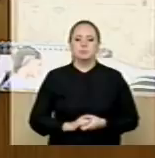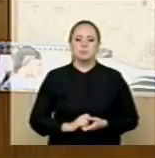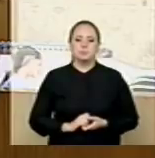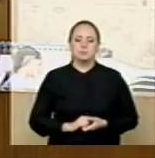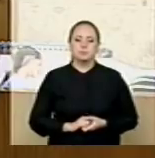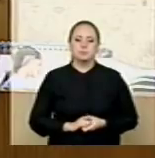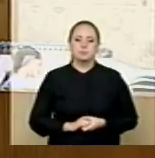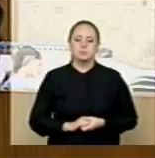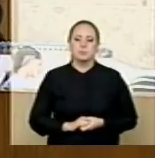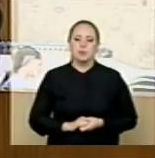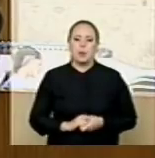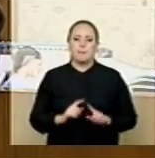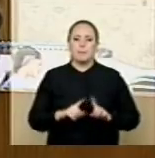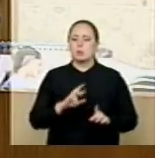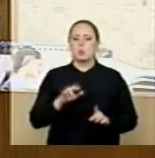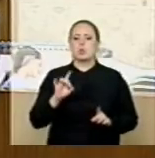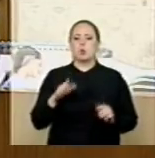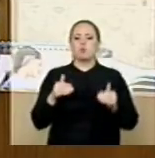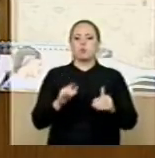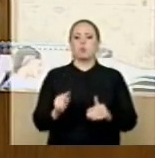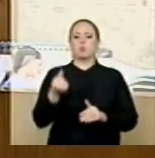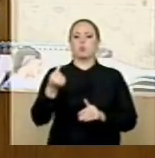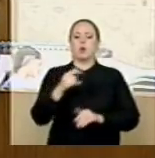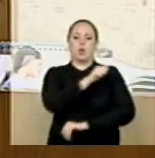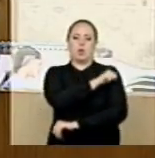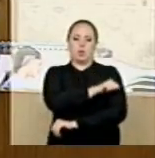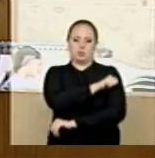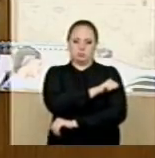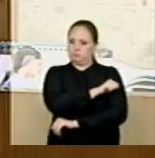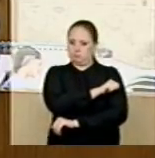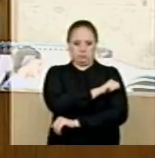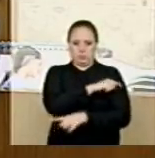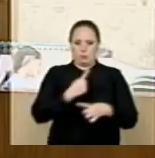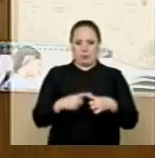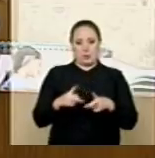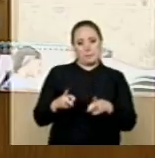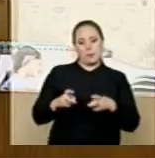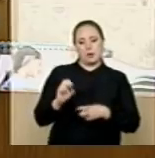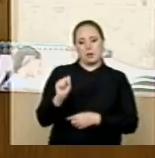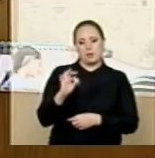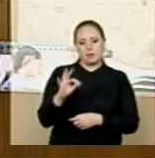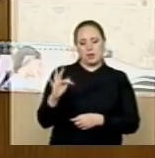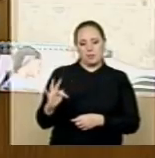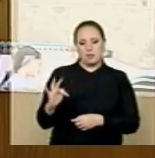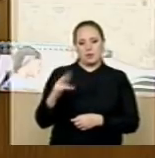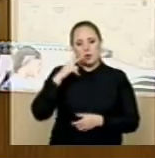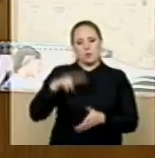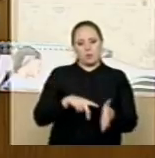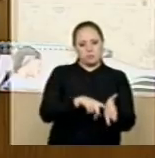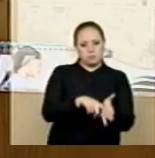Mas o fato não é exclusivo do Rio de Janeiro, pois observa-se que o Supremo Tribunal Federal